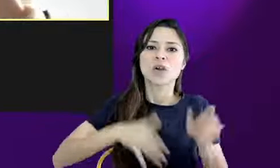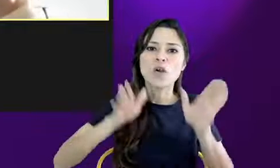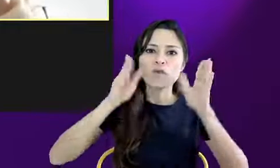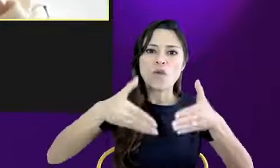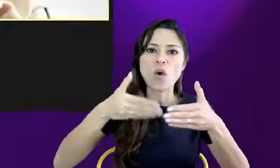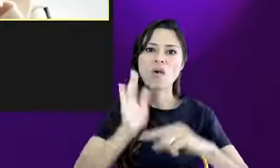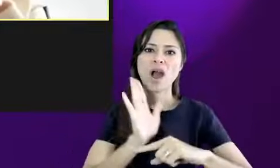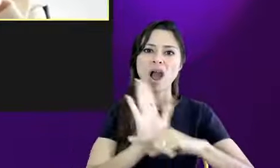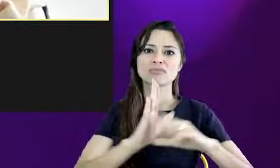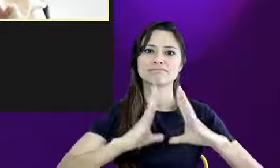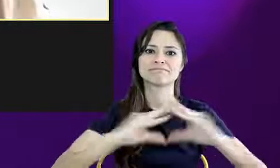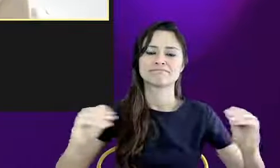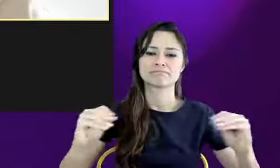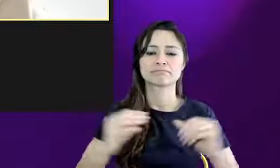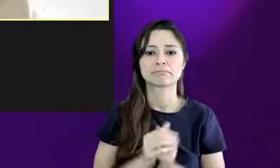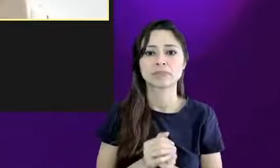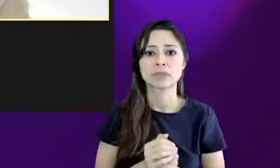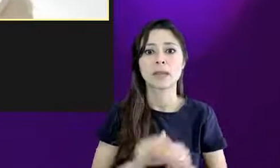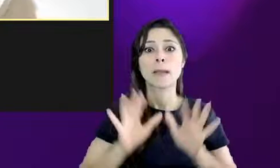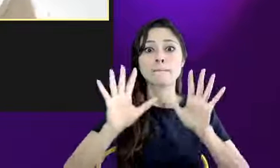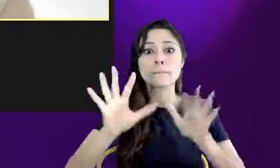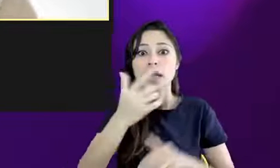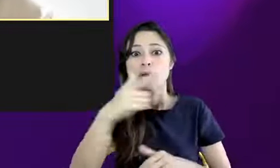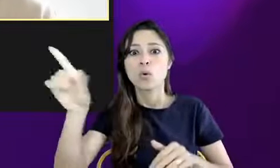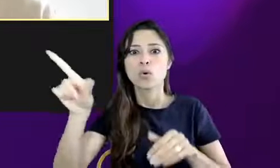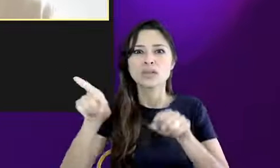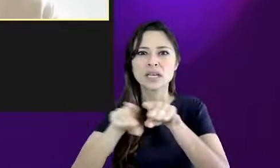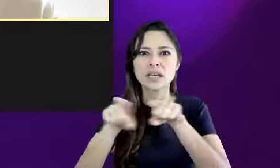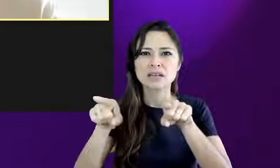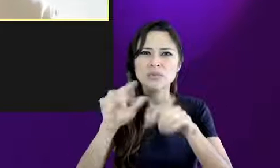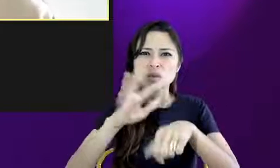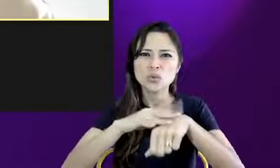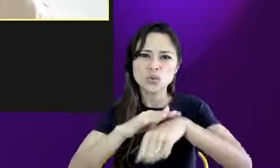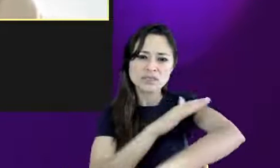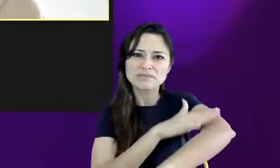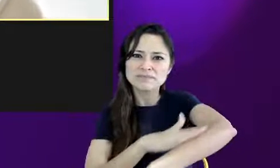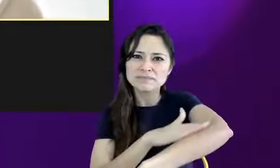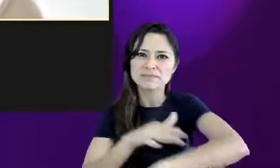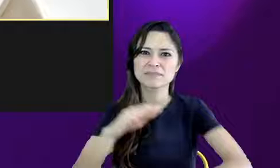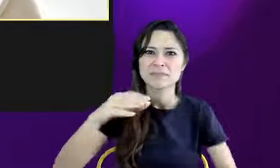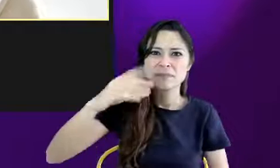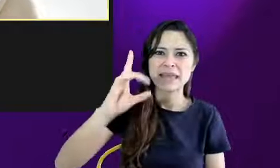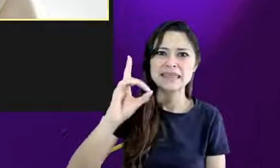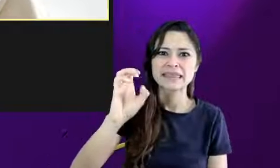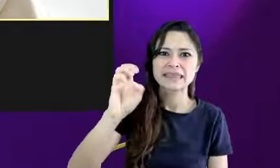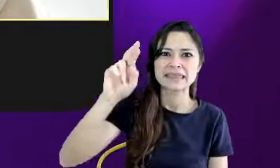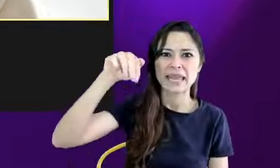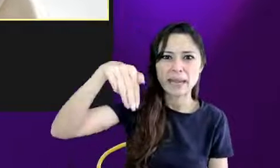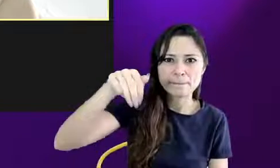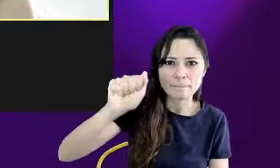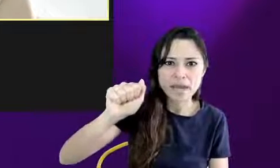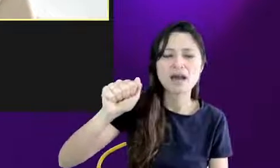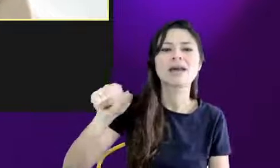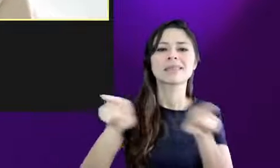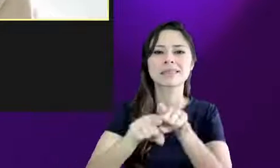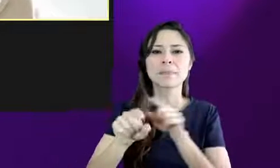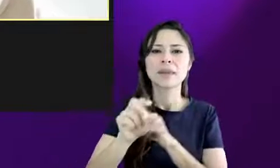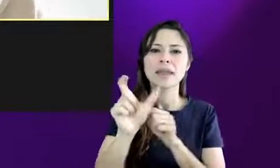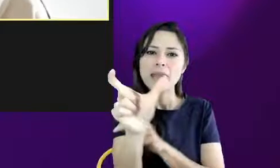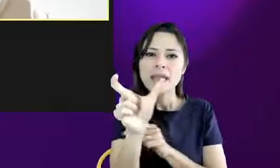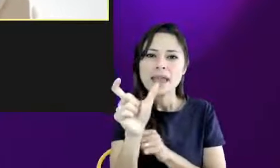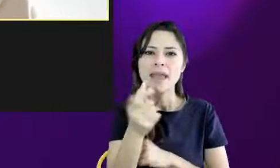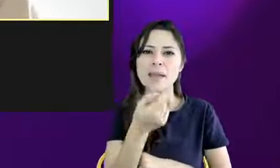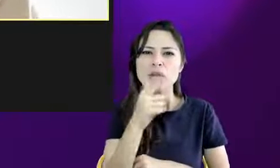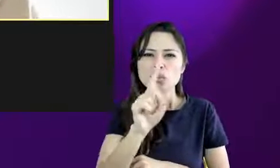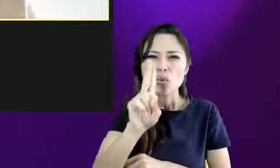articulares. Já nas manifestações dermatológicas, talvez o ustekinumab também tenha um papel importante para essa